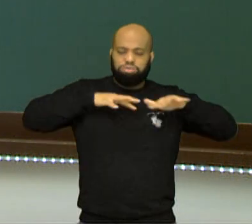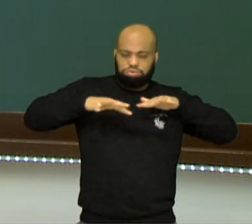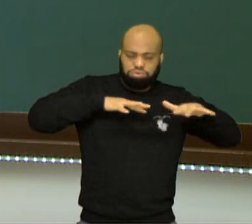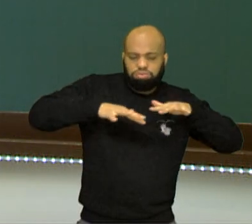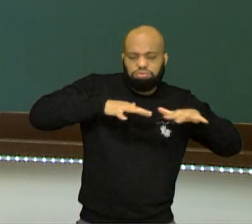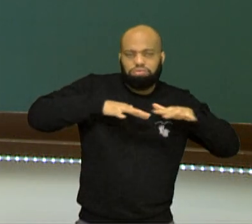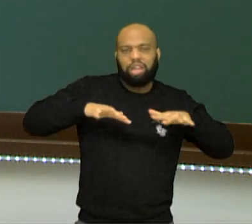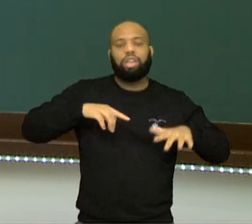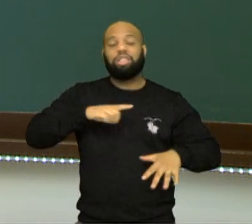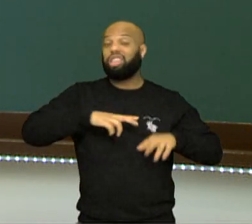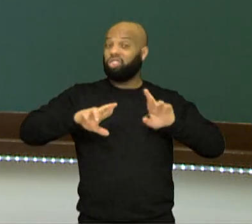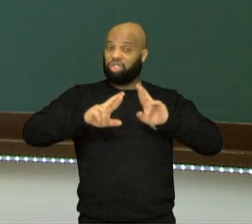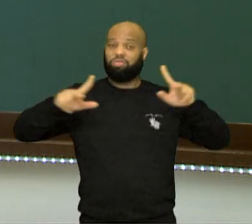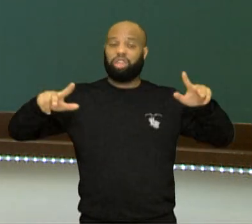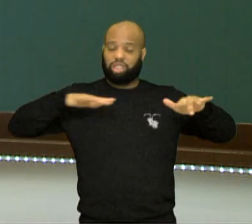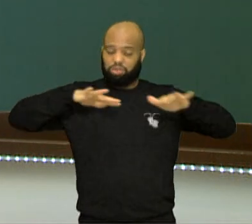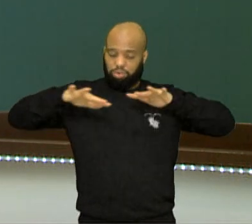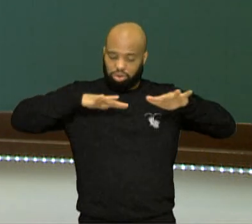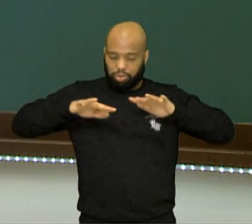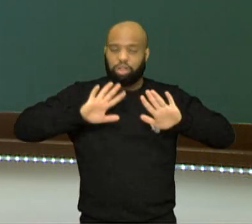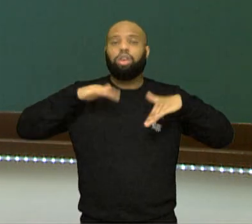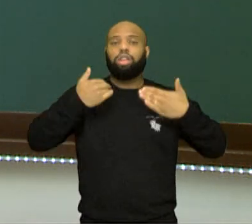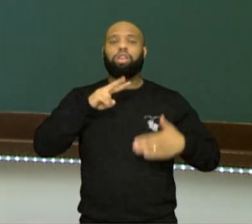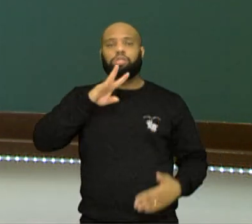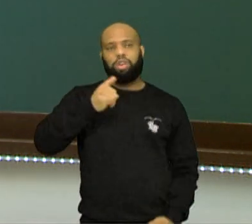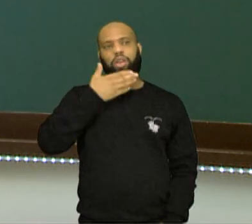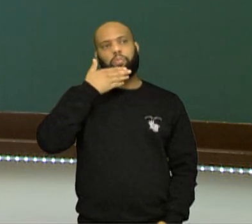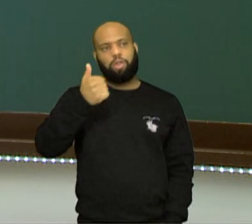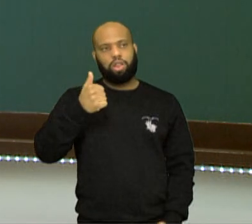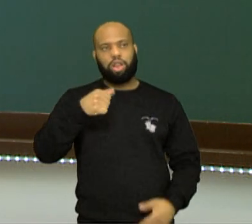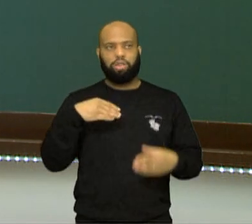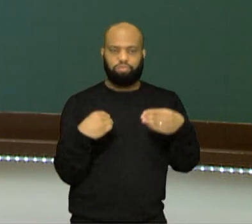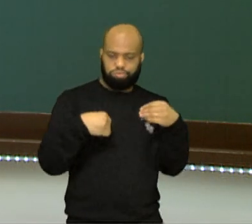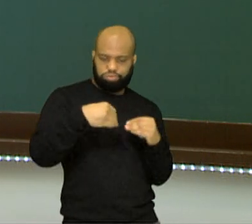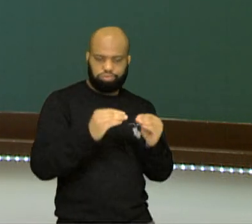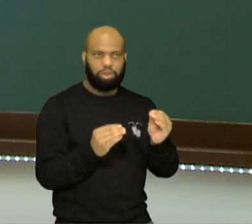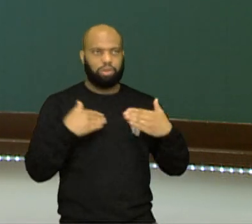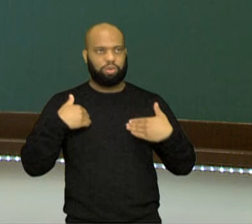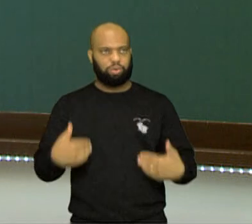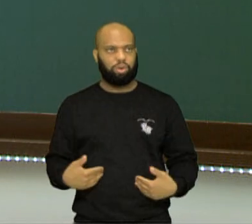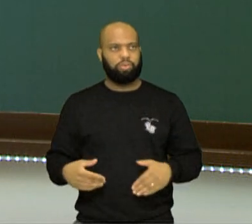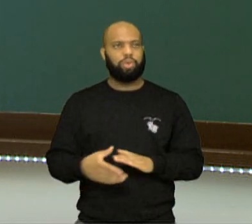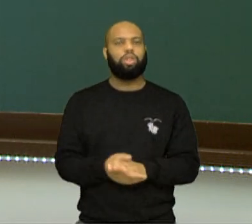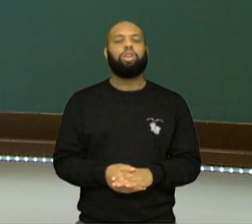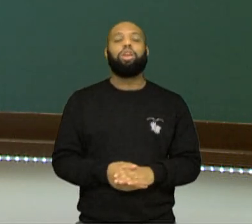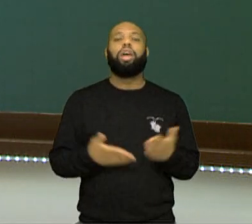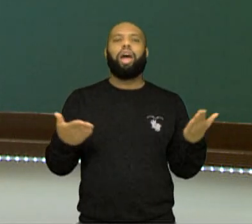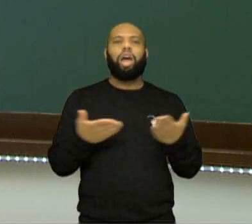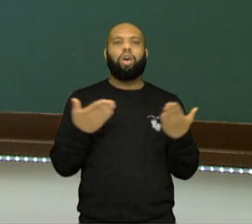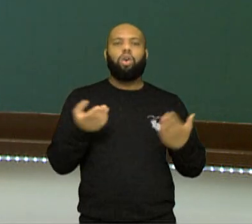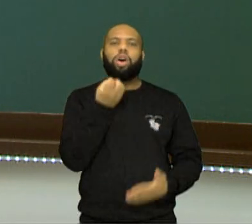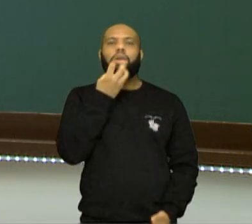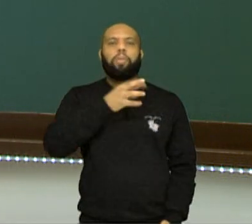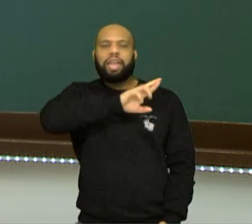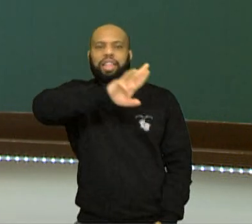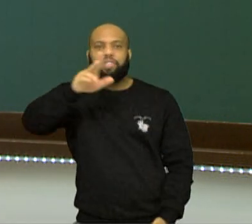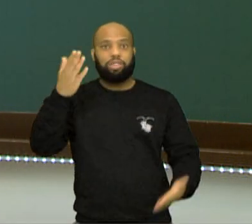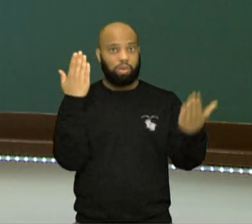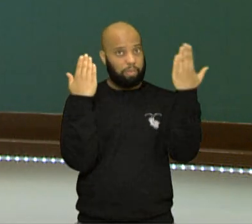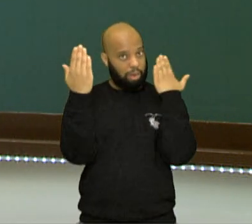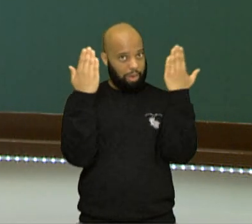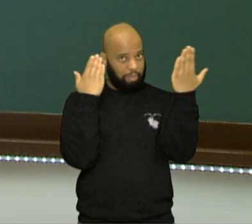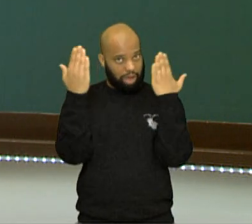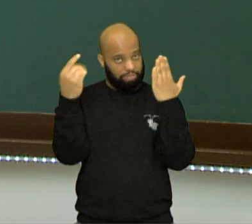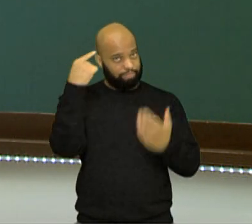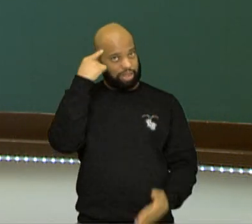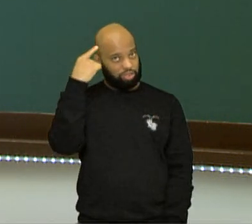movimentos muito diferentes, né? Isso vai melhorando a minha flexibilidade. E os cognitivos? Eu vou aprender